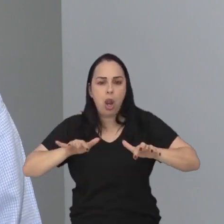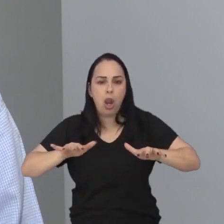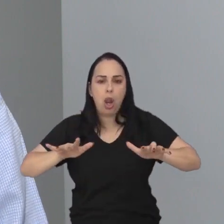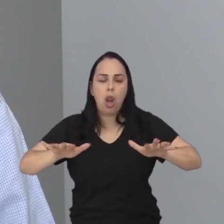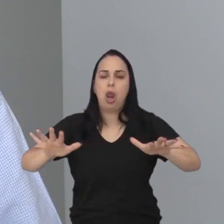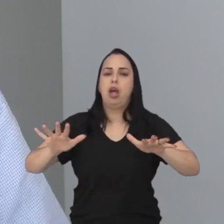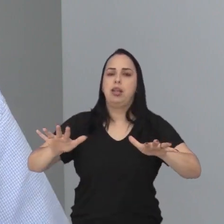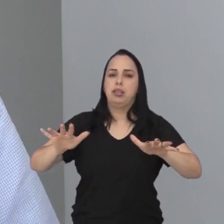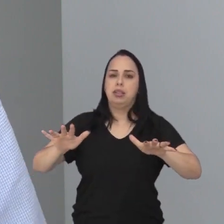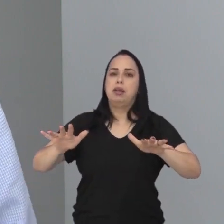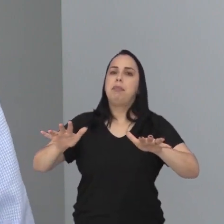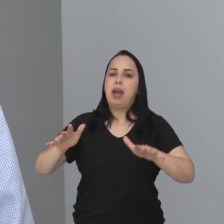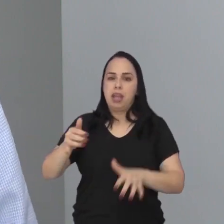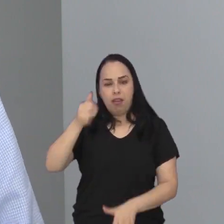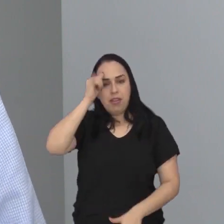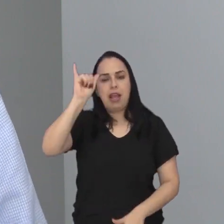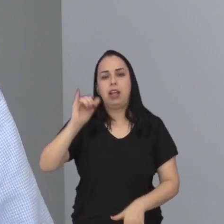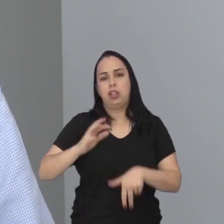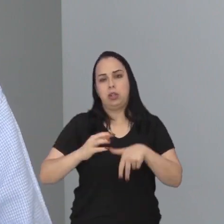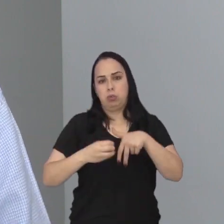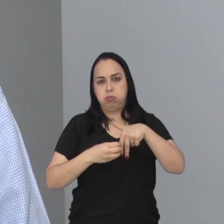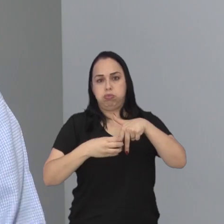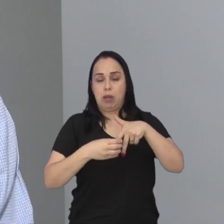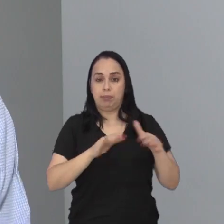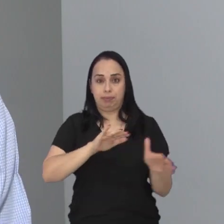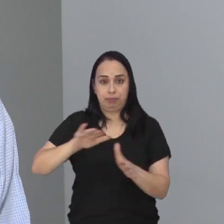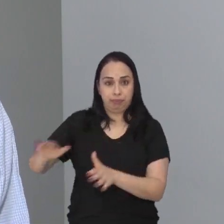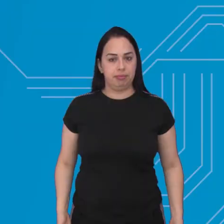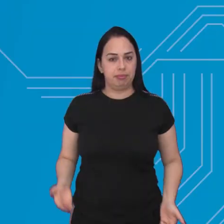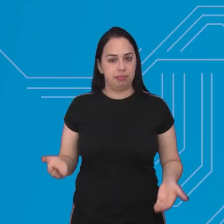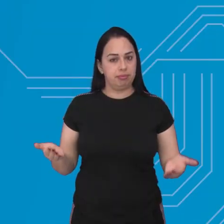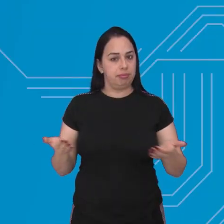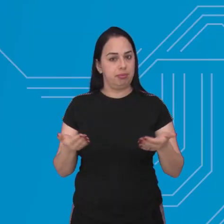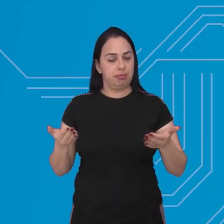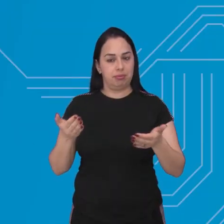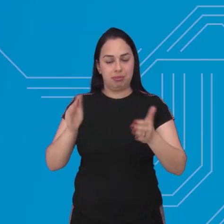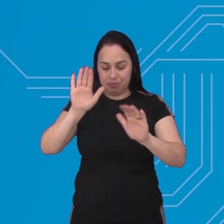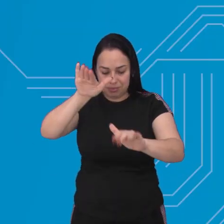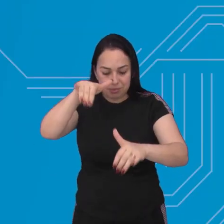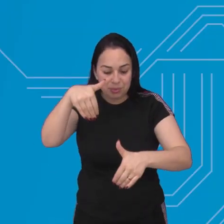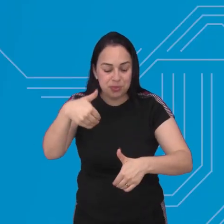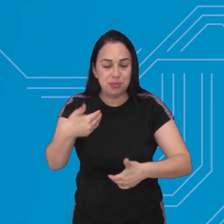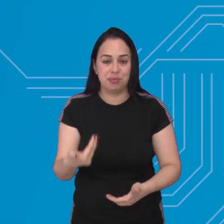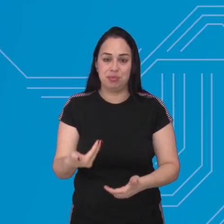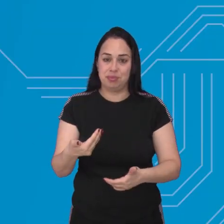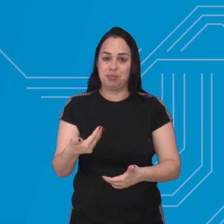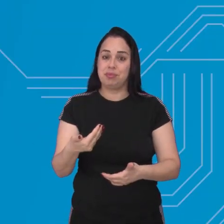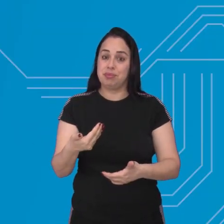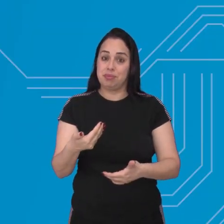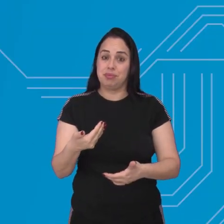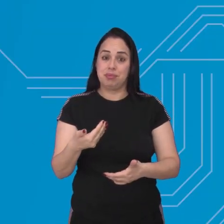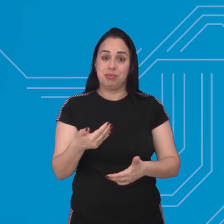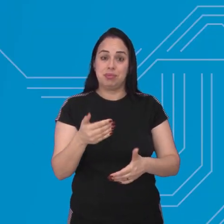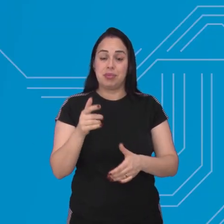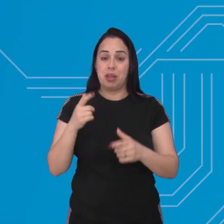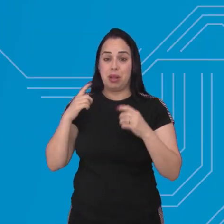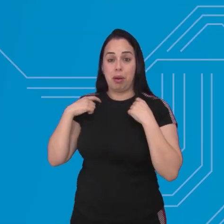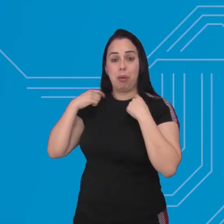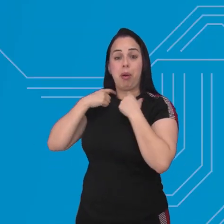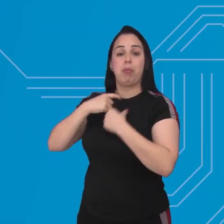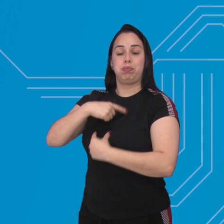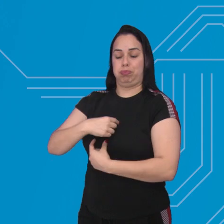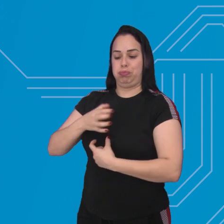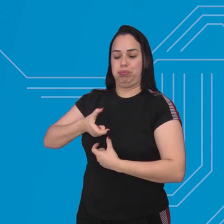é um trabalho que pode atingir toda a cidade para contra a trombose. E agora a gente fala de homenagens. A Câmara concedeu a medalha